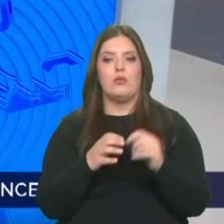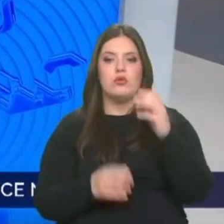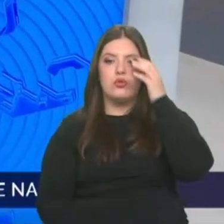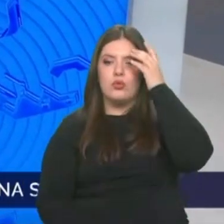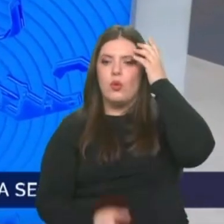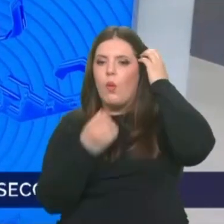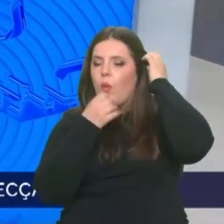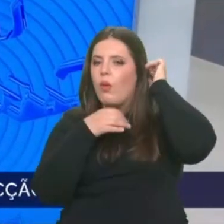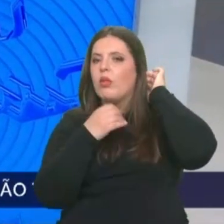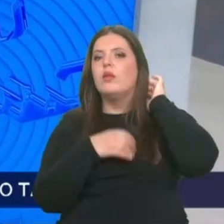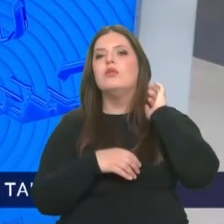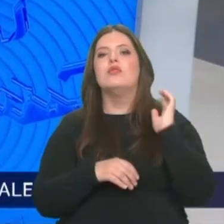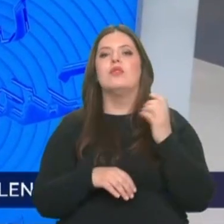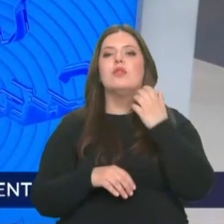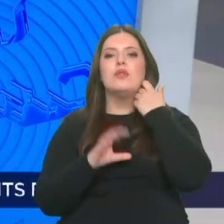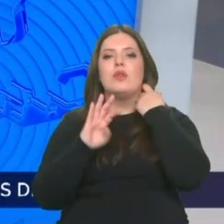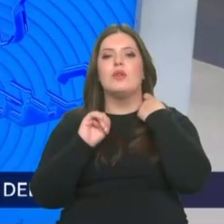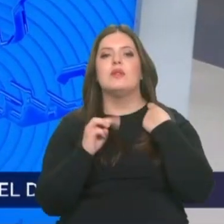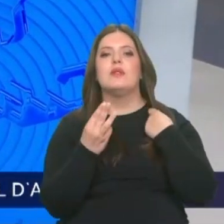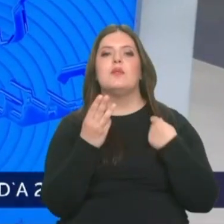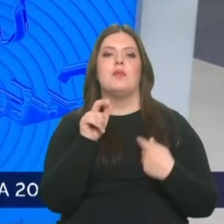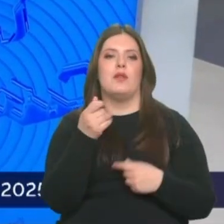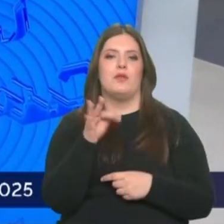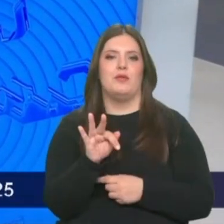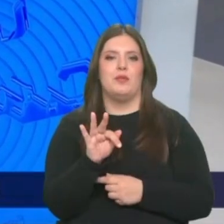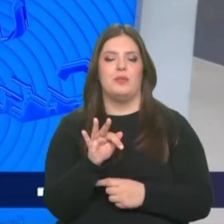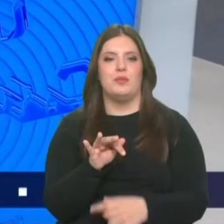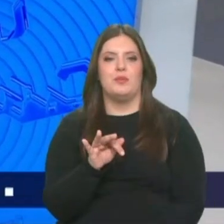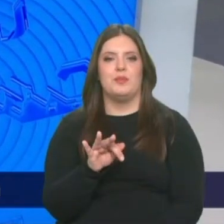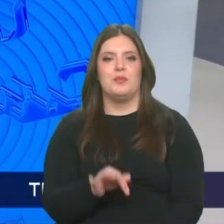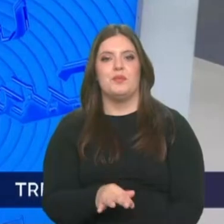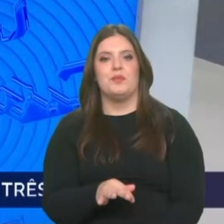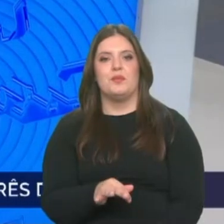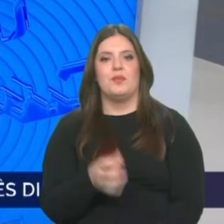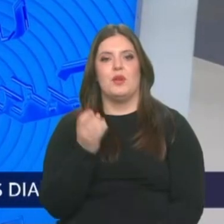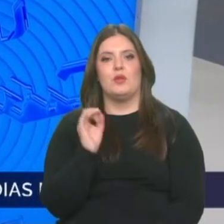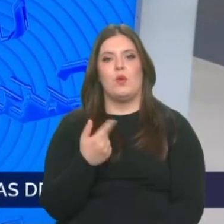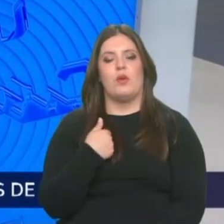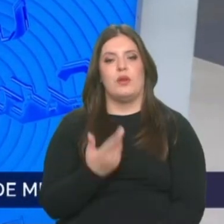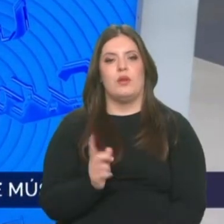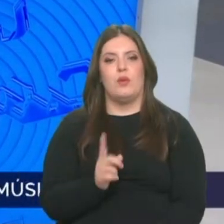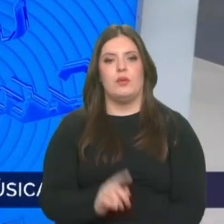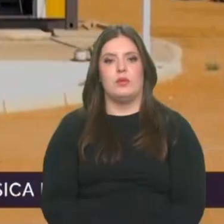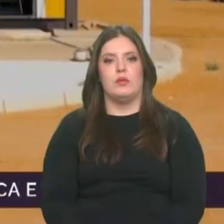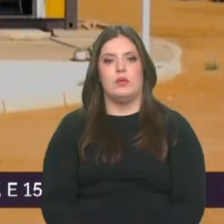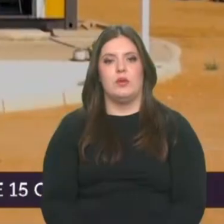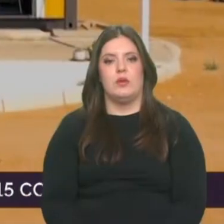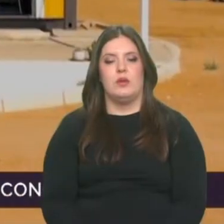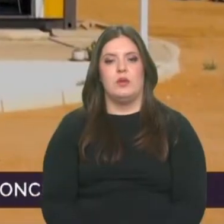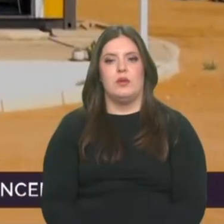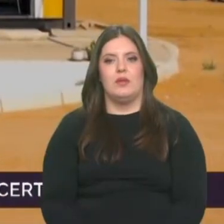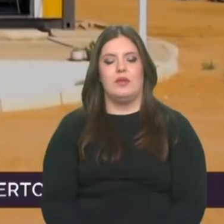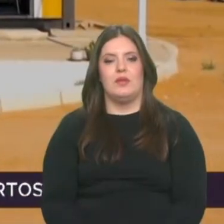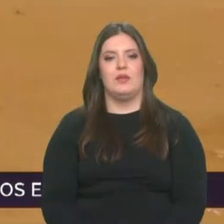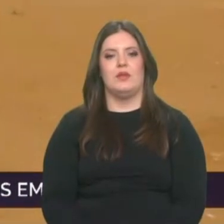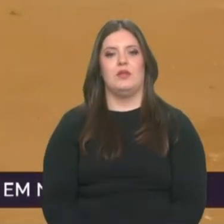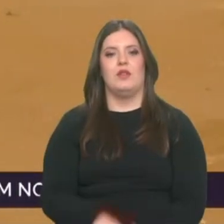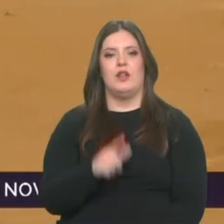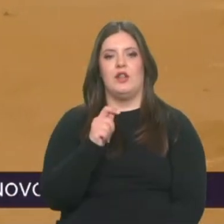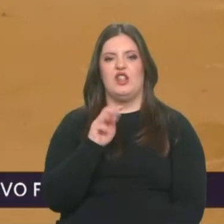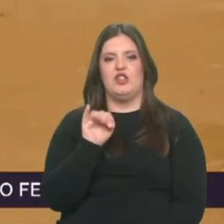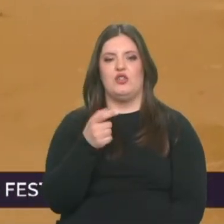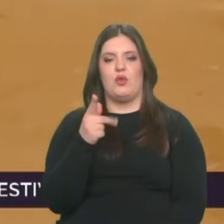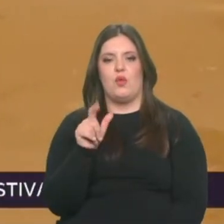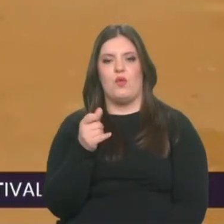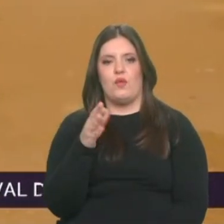lá essa história. São os Smurfs. Olha, Smurfs, eu sou contra, não é? No espaço sideral e em Portugal diz trunfos. Era trunfos,